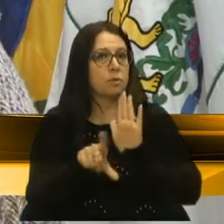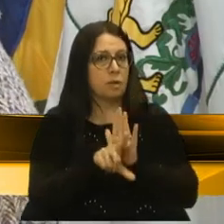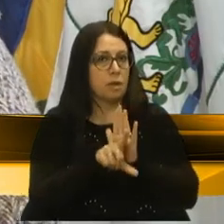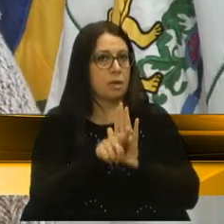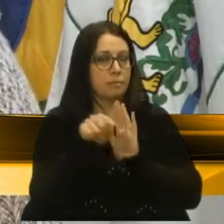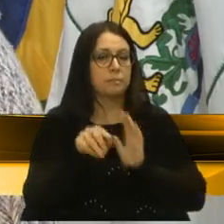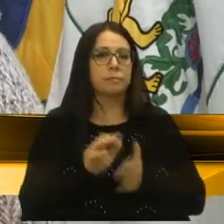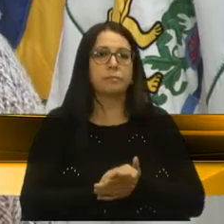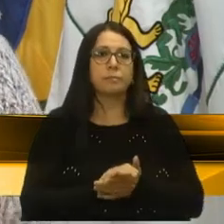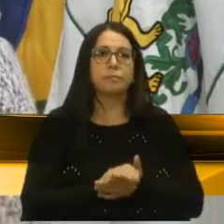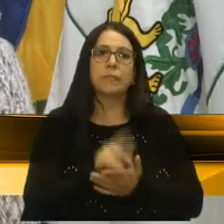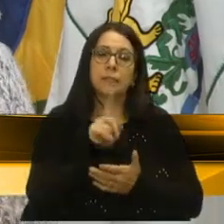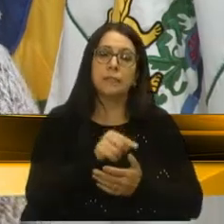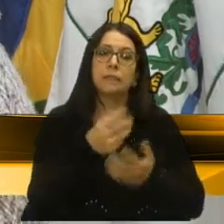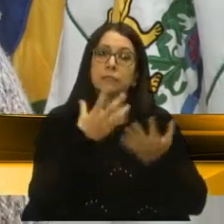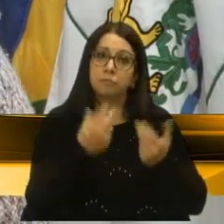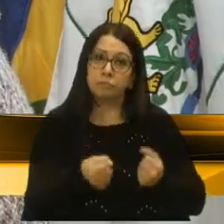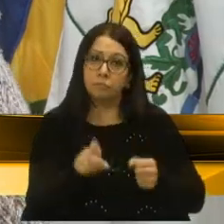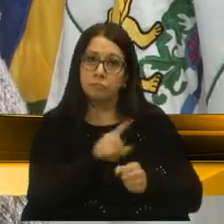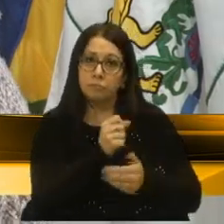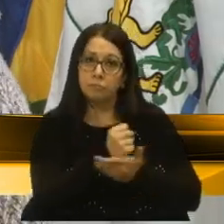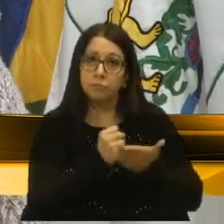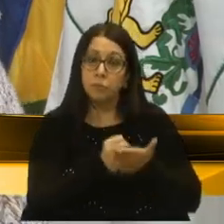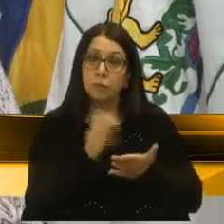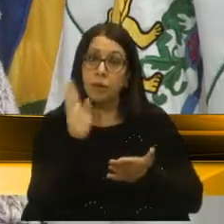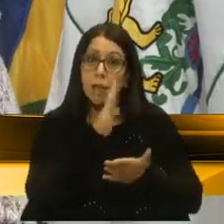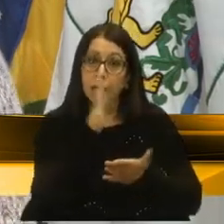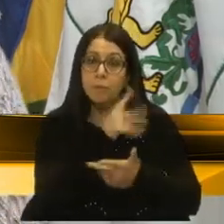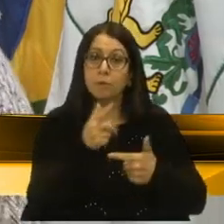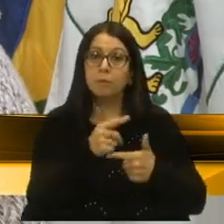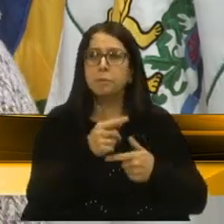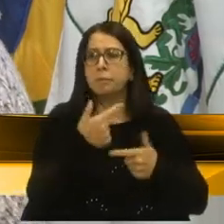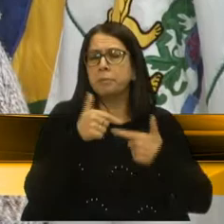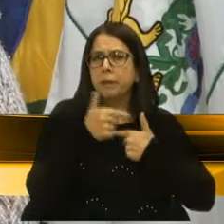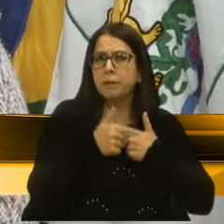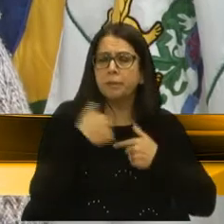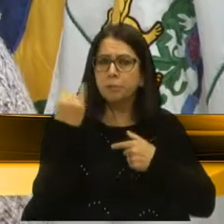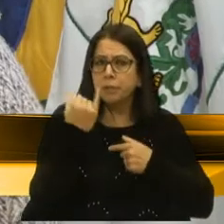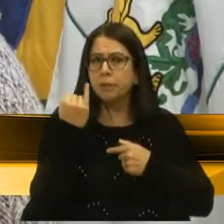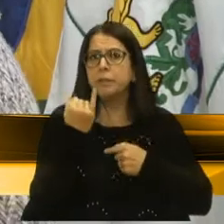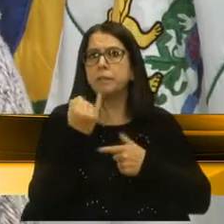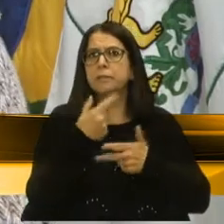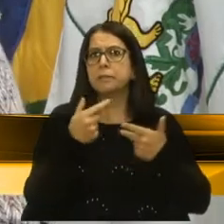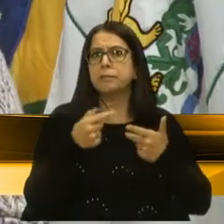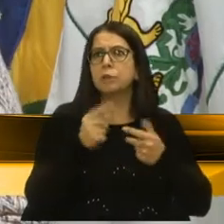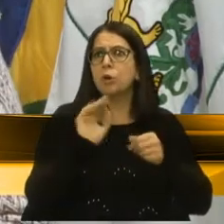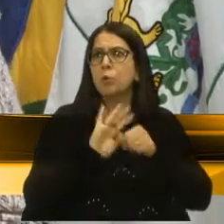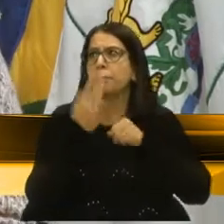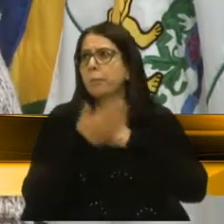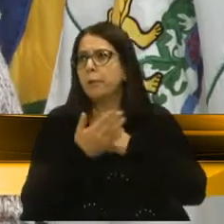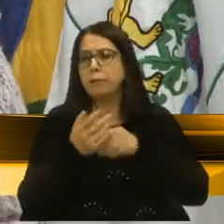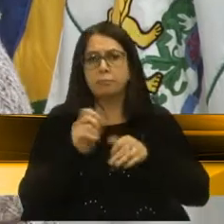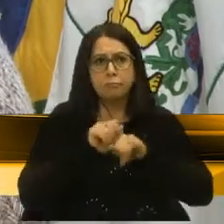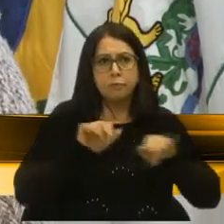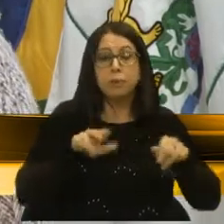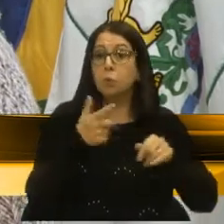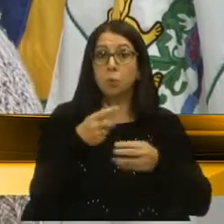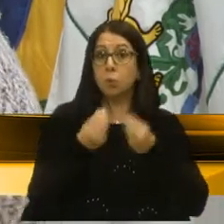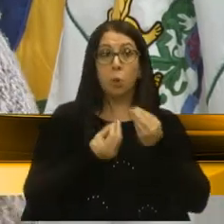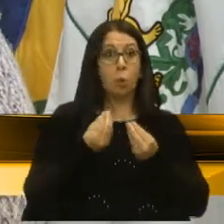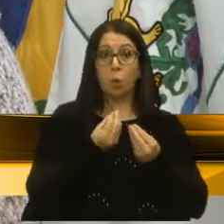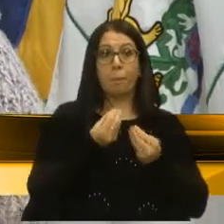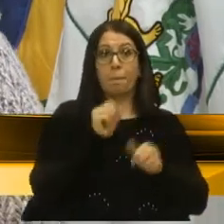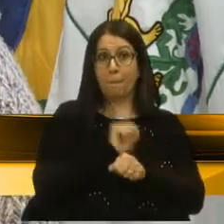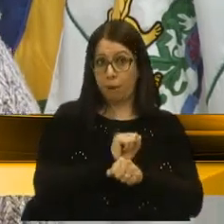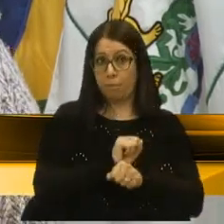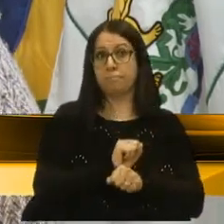licitações. E ele é permitido, os contratos emergenciais, para serviços essenciais, em situação de calamidade, em situações que não tem como, né, parar